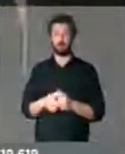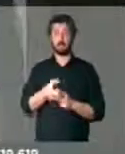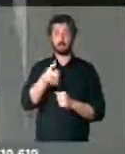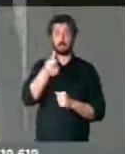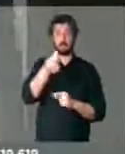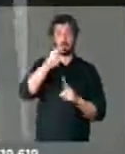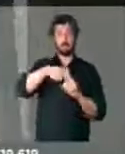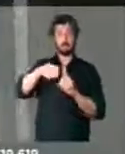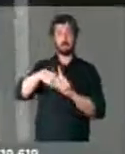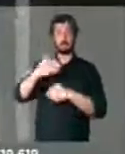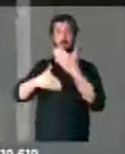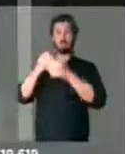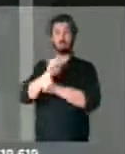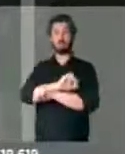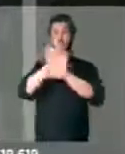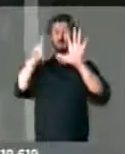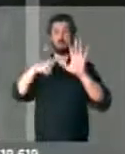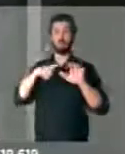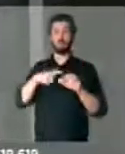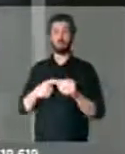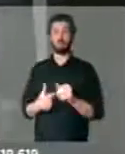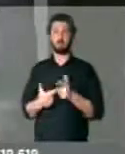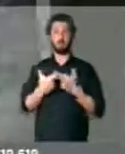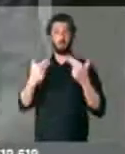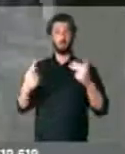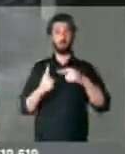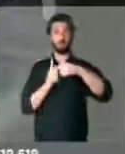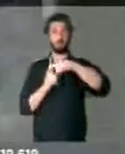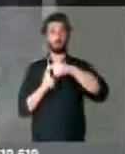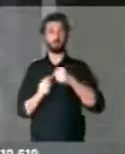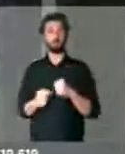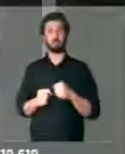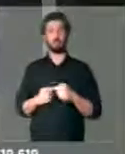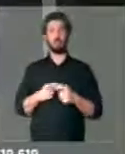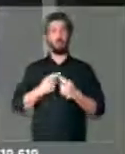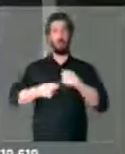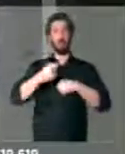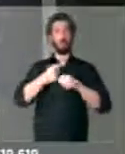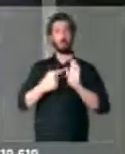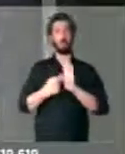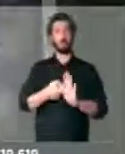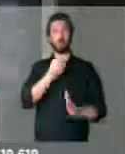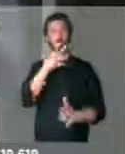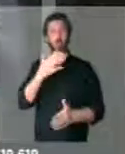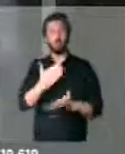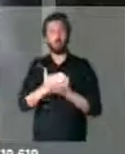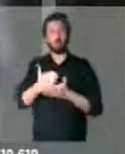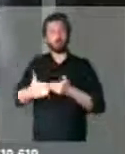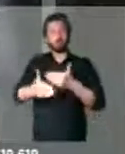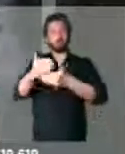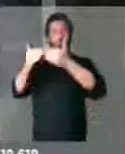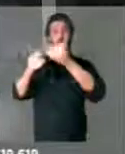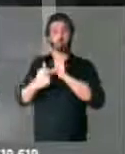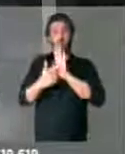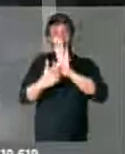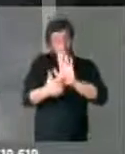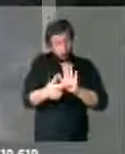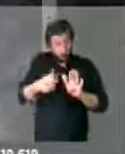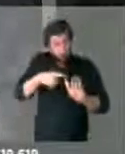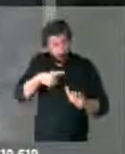meses de avanços claros, de sinais positivos de reação da economia. E nós podemos mostrar